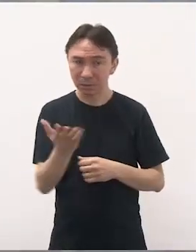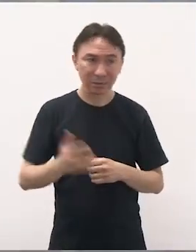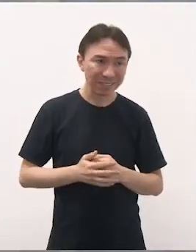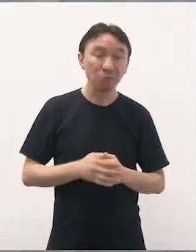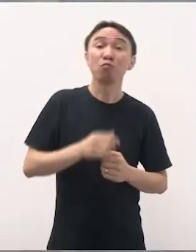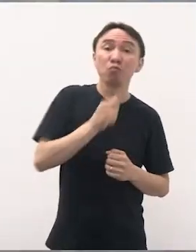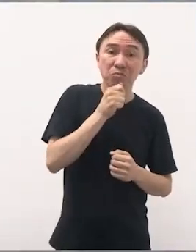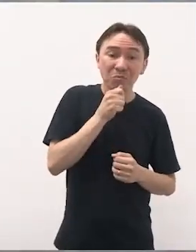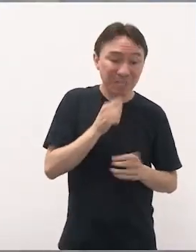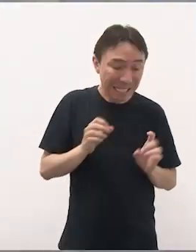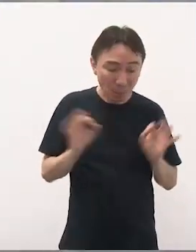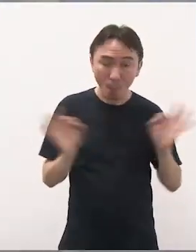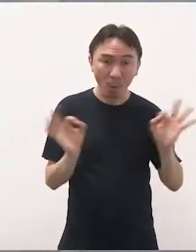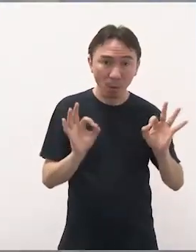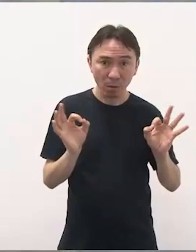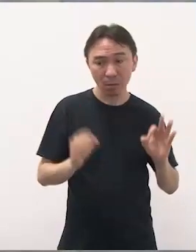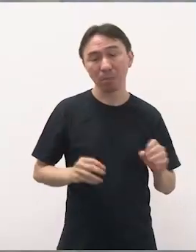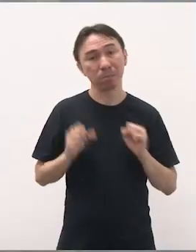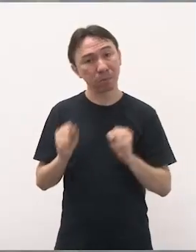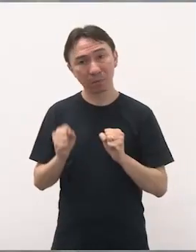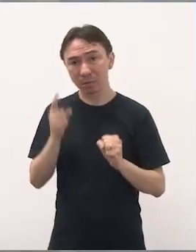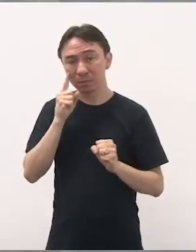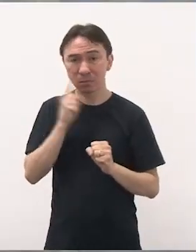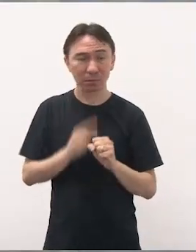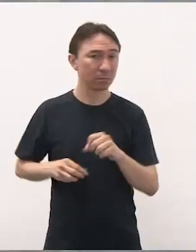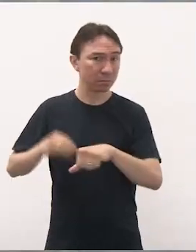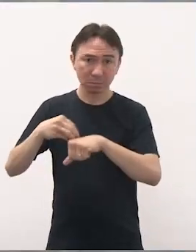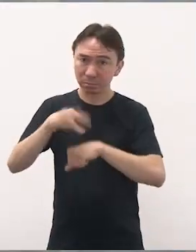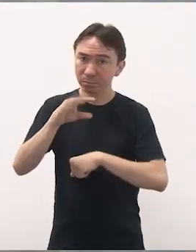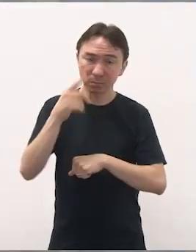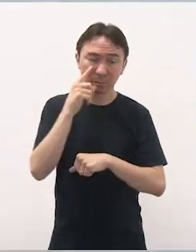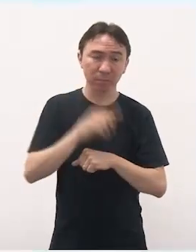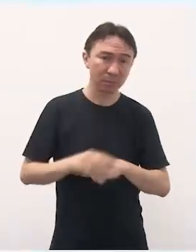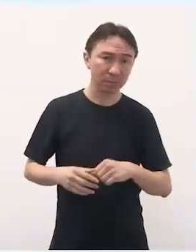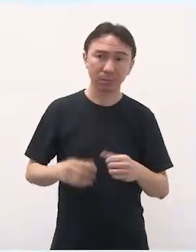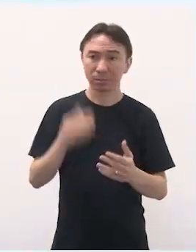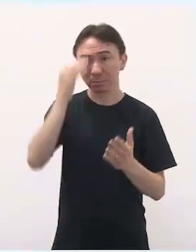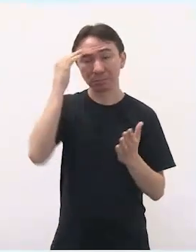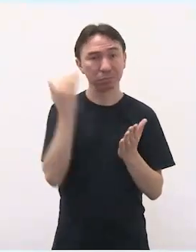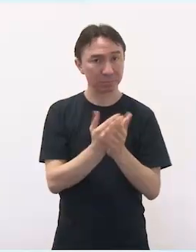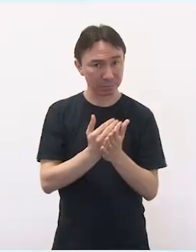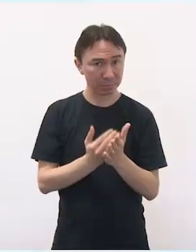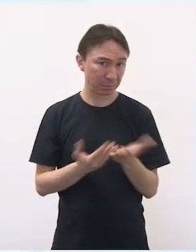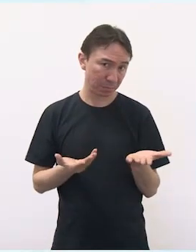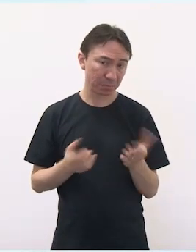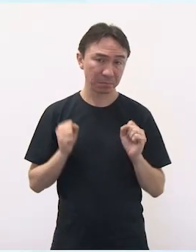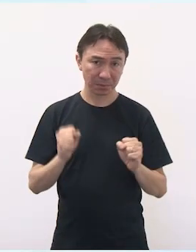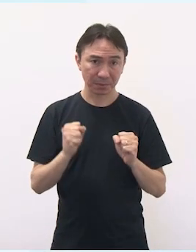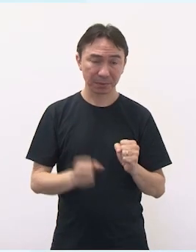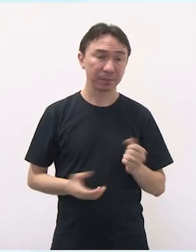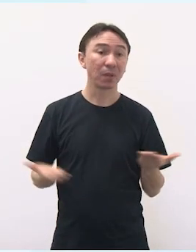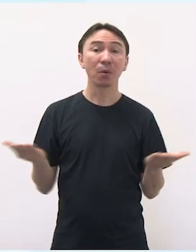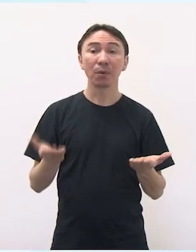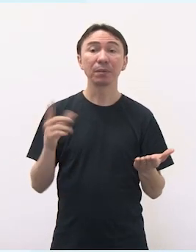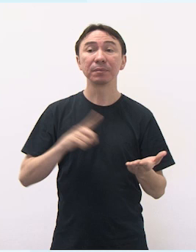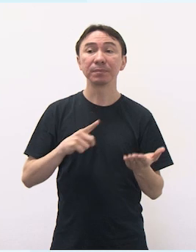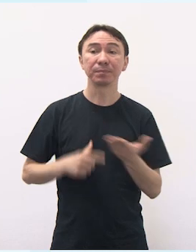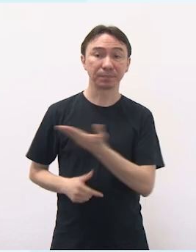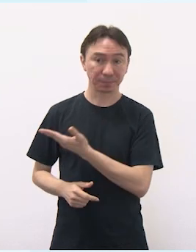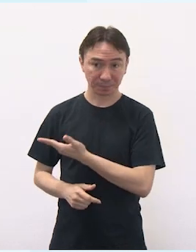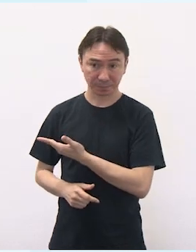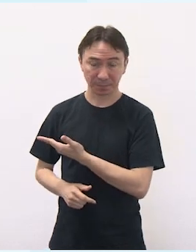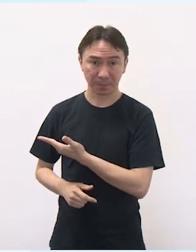propor para vocês. Então, eu vou pedir para colocar o PPT, para eu poder explicar um pouquinho estas ações.